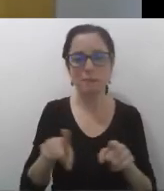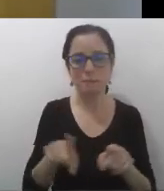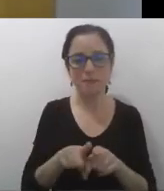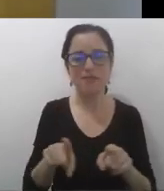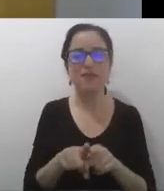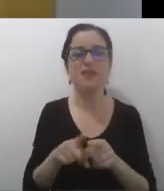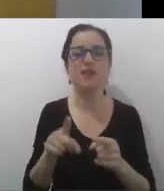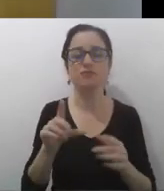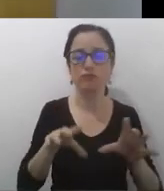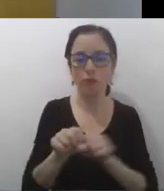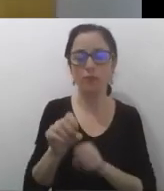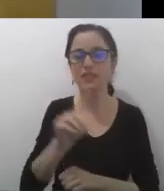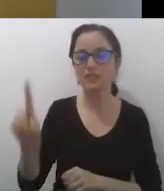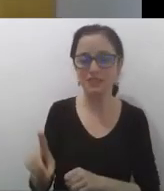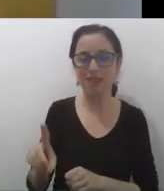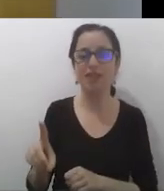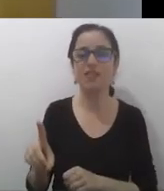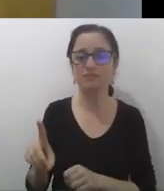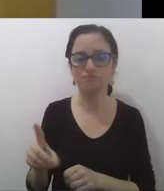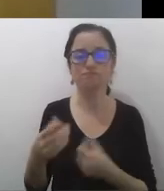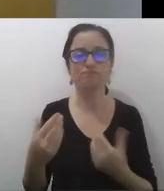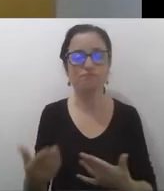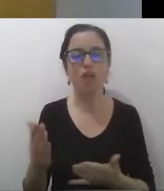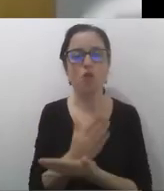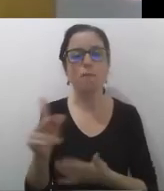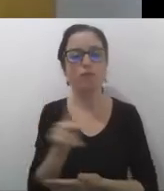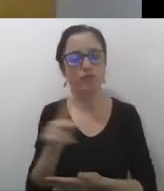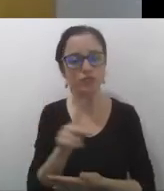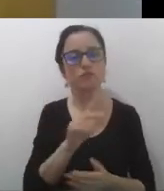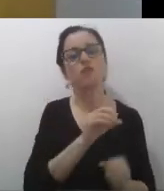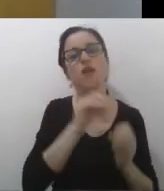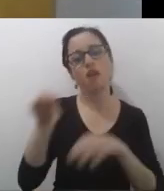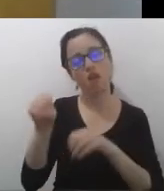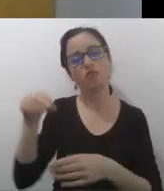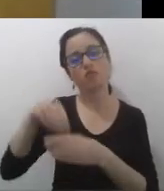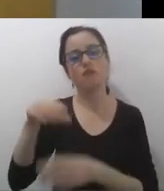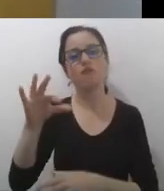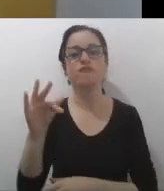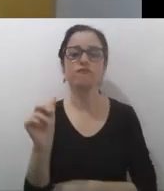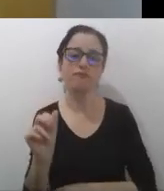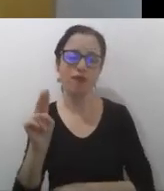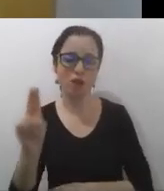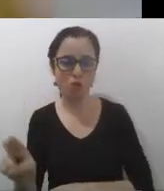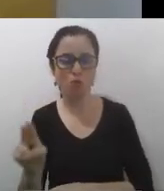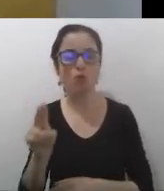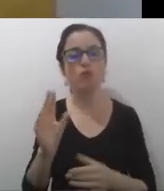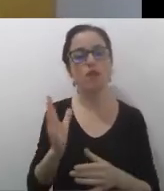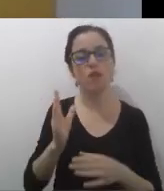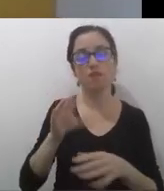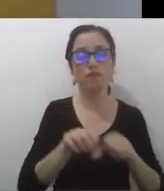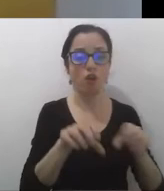aqui em São Paulo também de formação desses designers, em que alguns professores que vão dar aula na FAO